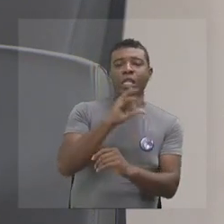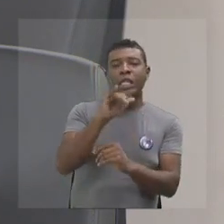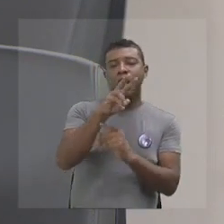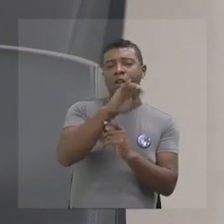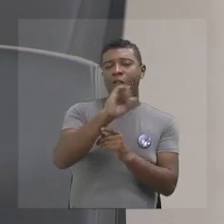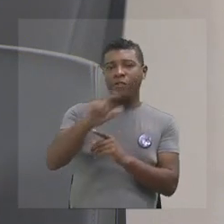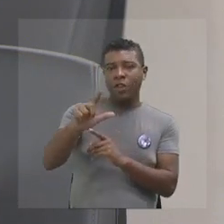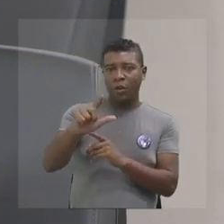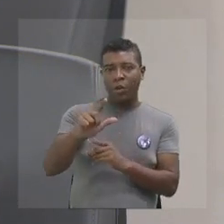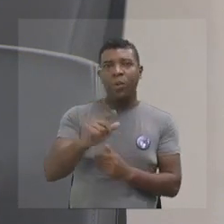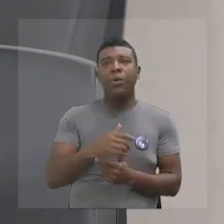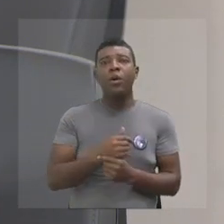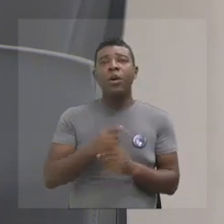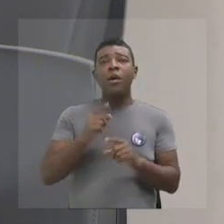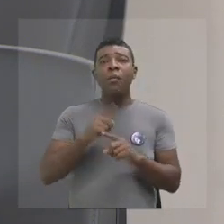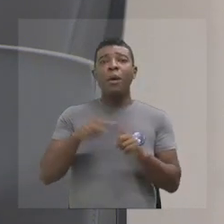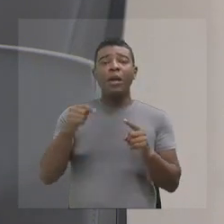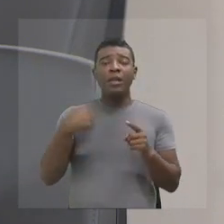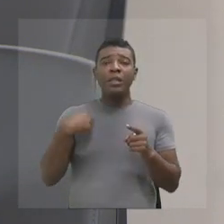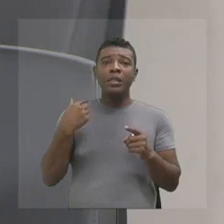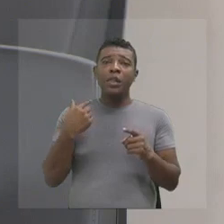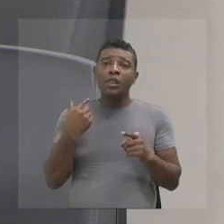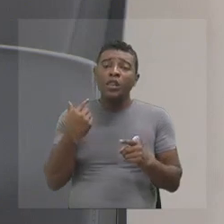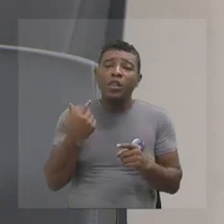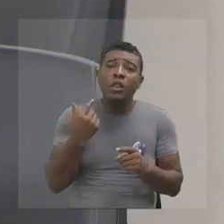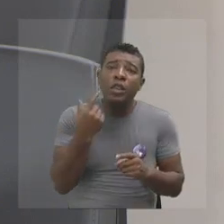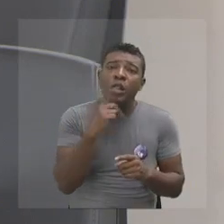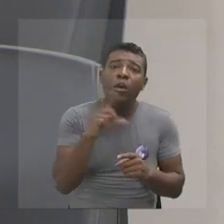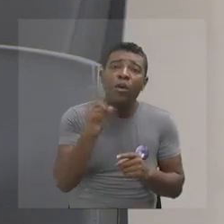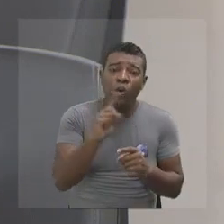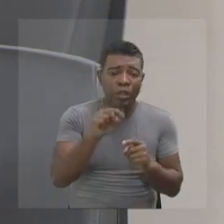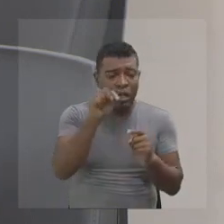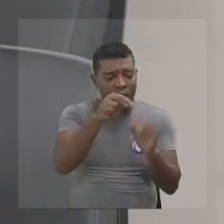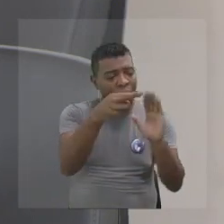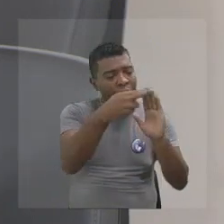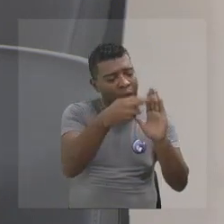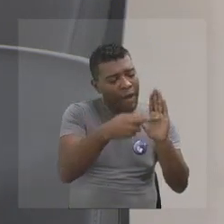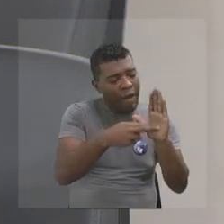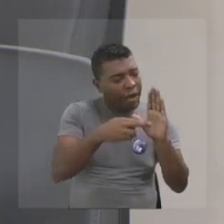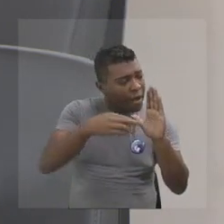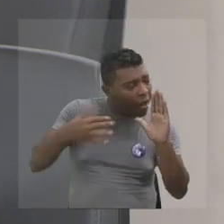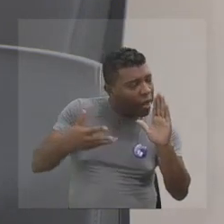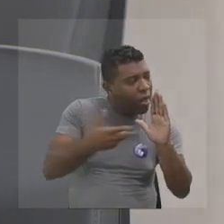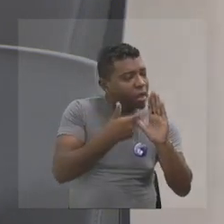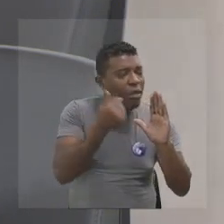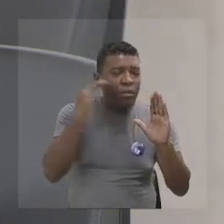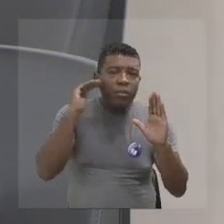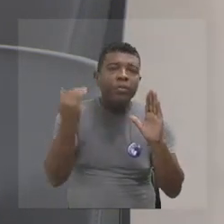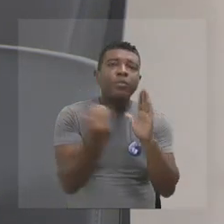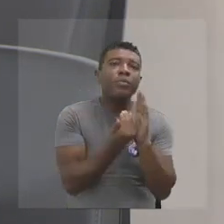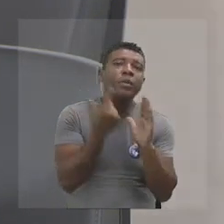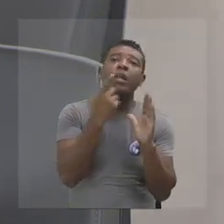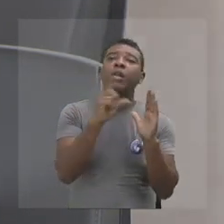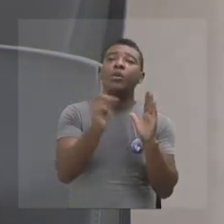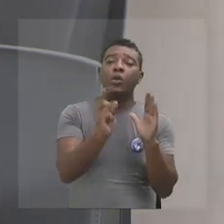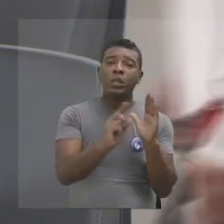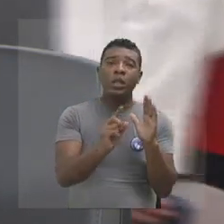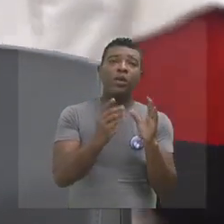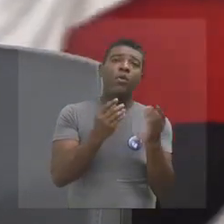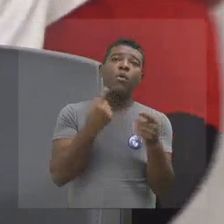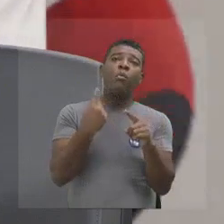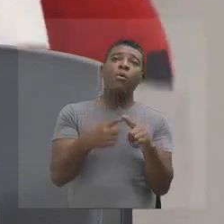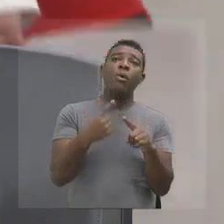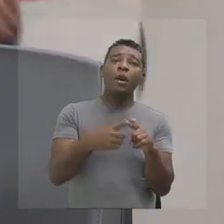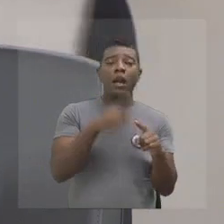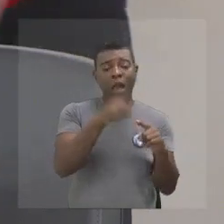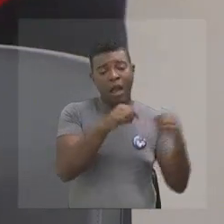do não atingimento da plenitude desta regra ocorreu exatamente em função de processos